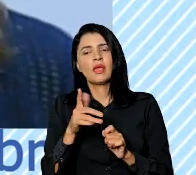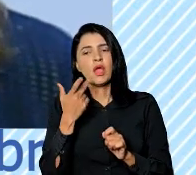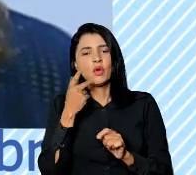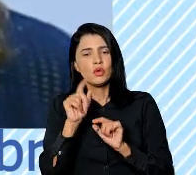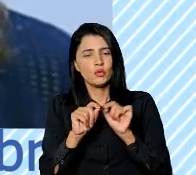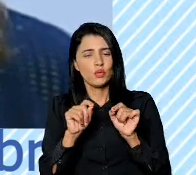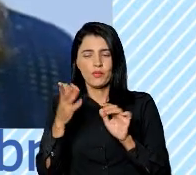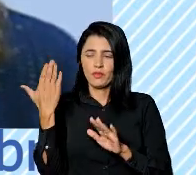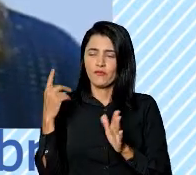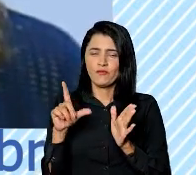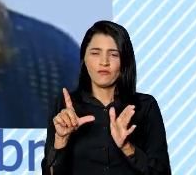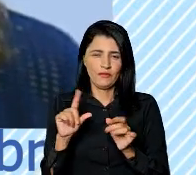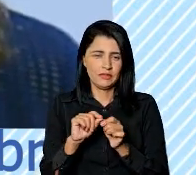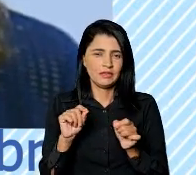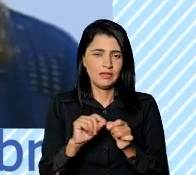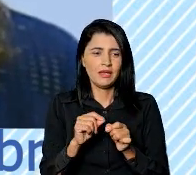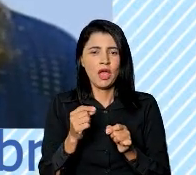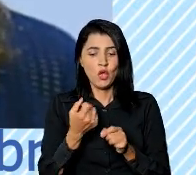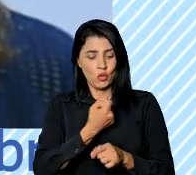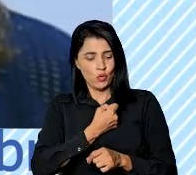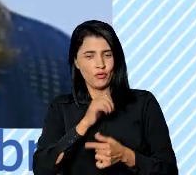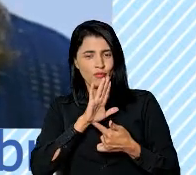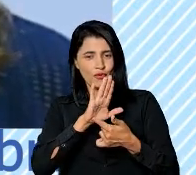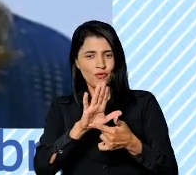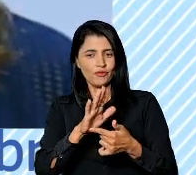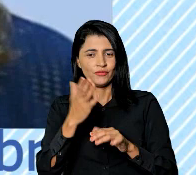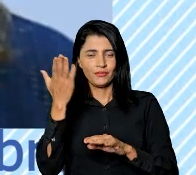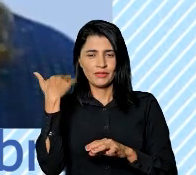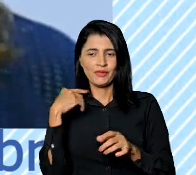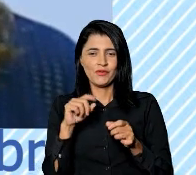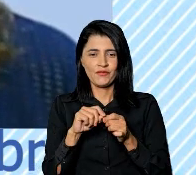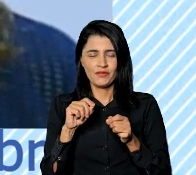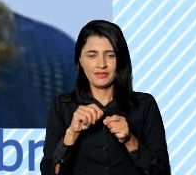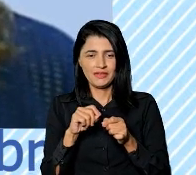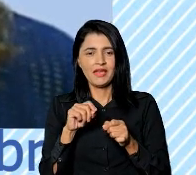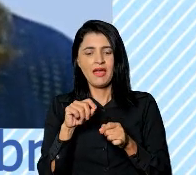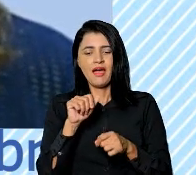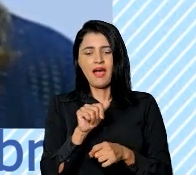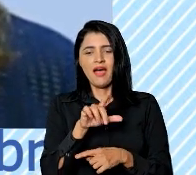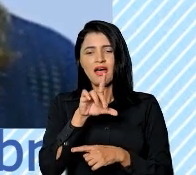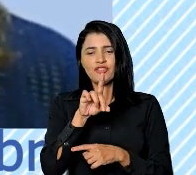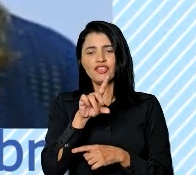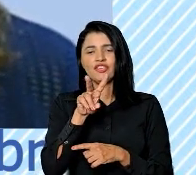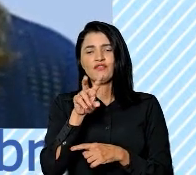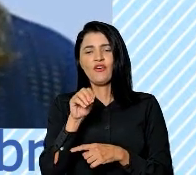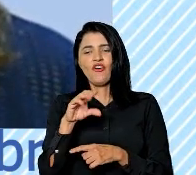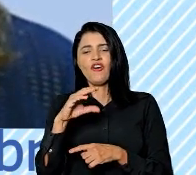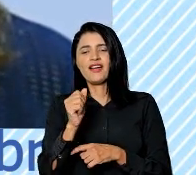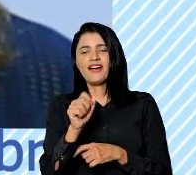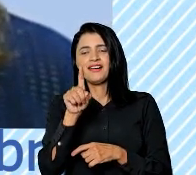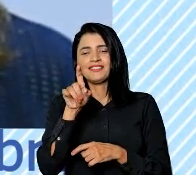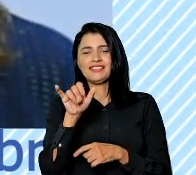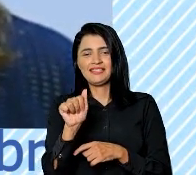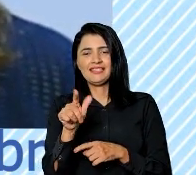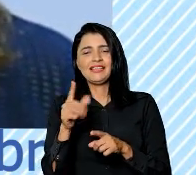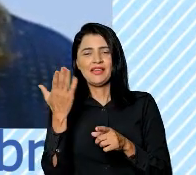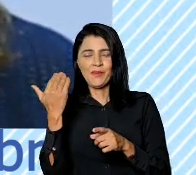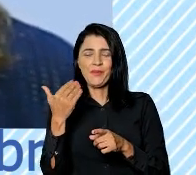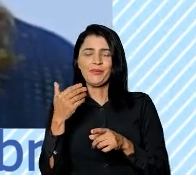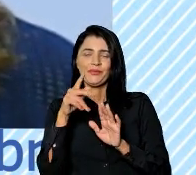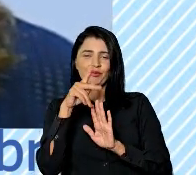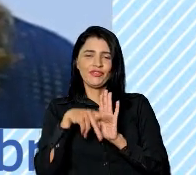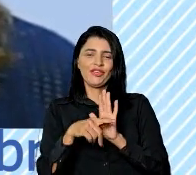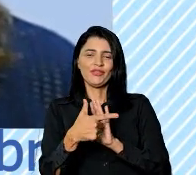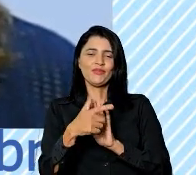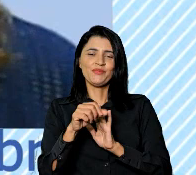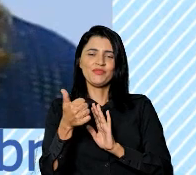alguns números, doutora Márcia, quando eu fazia a advocacy, como dizem, do projeto, em 2019, eu mencionava